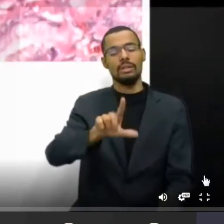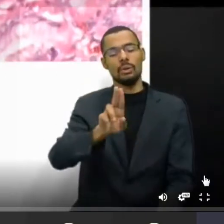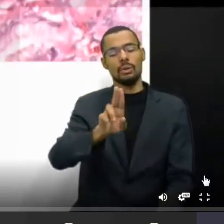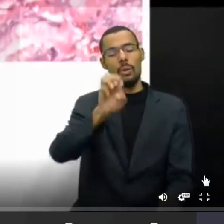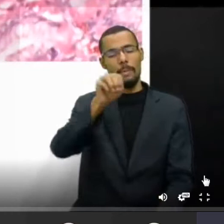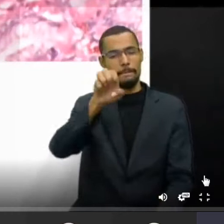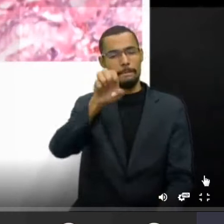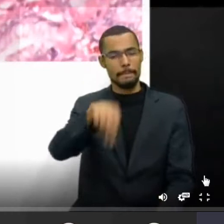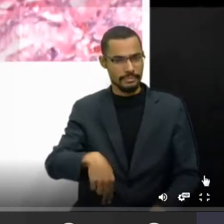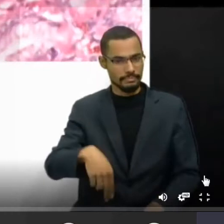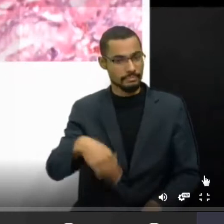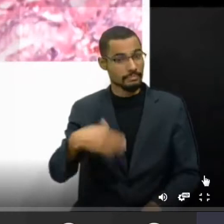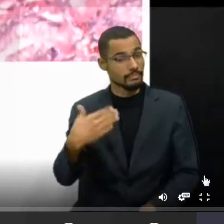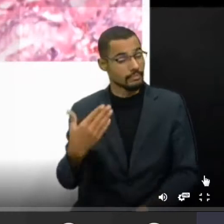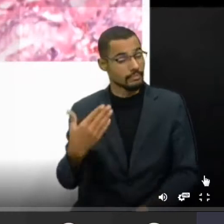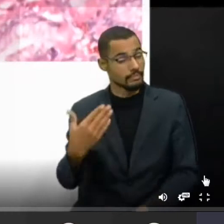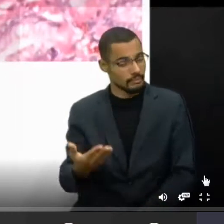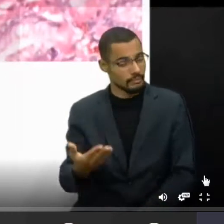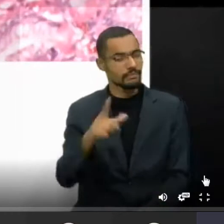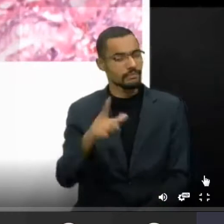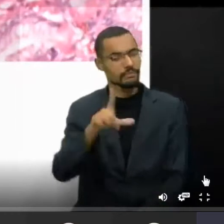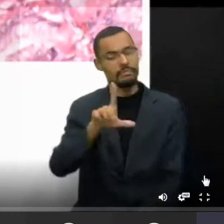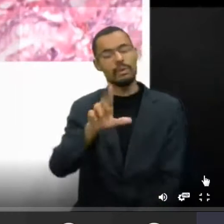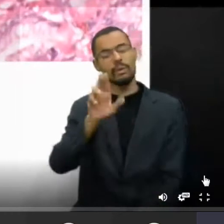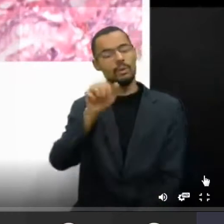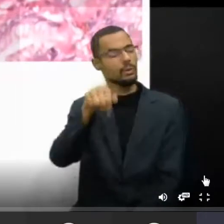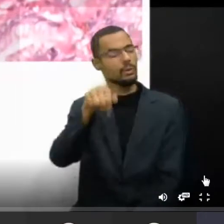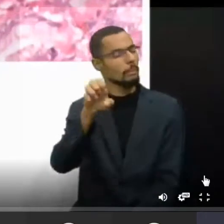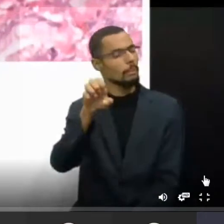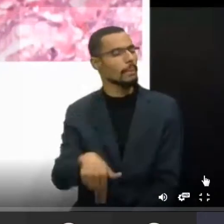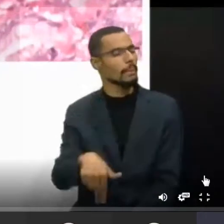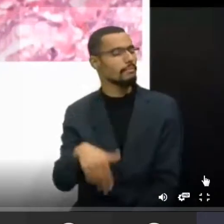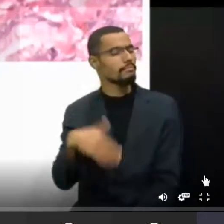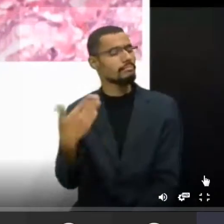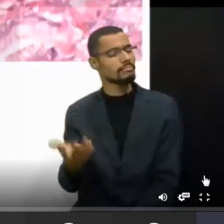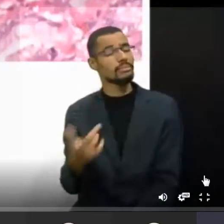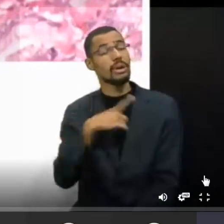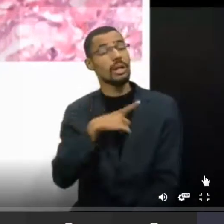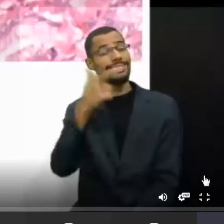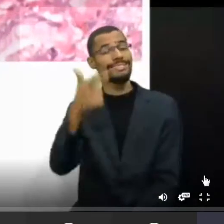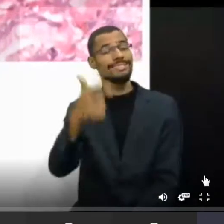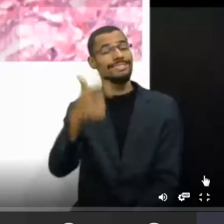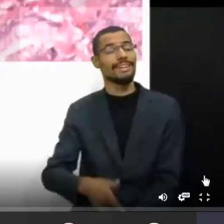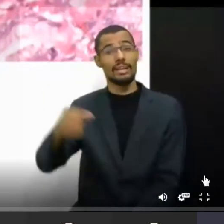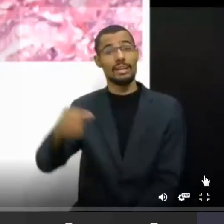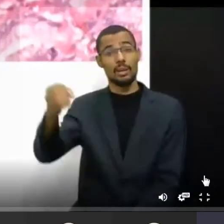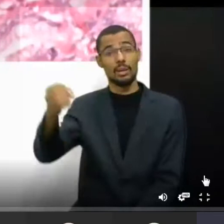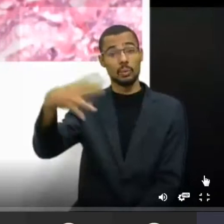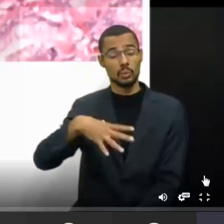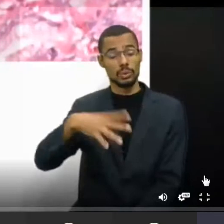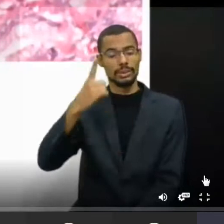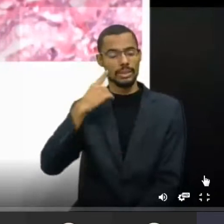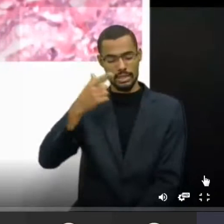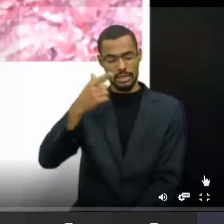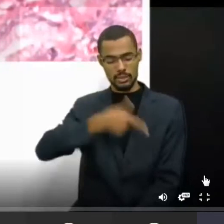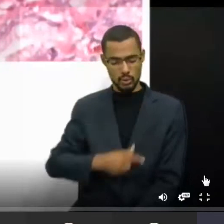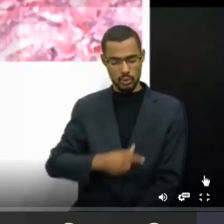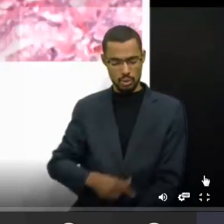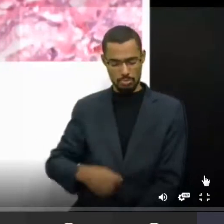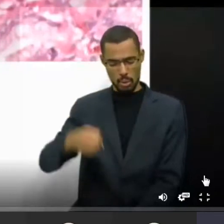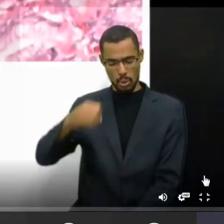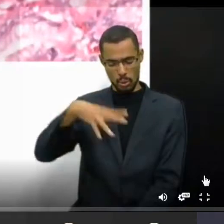lúmen, lembrando, região do lúmen, onde nós temos a luz do estômago,